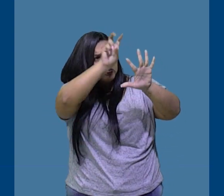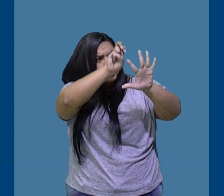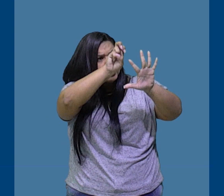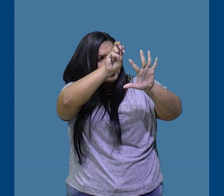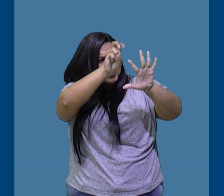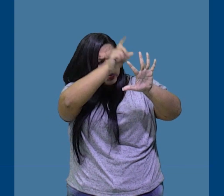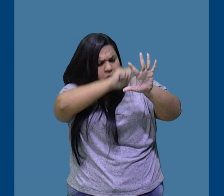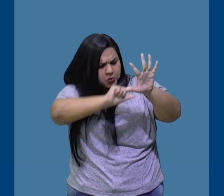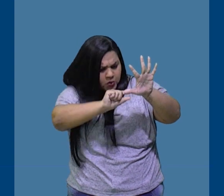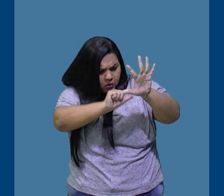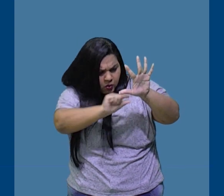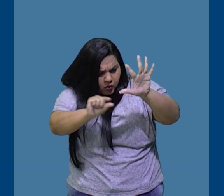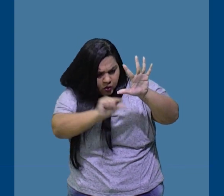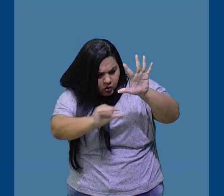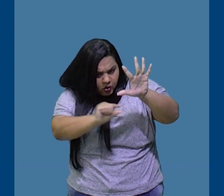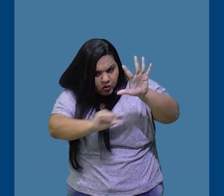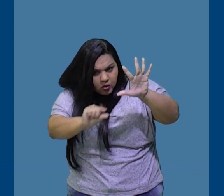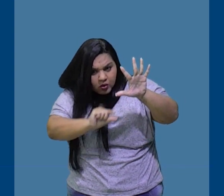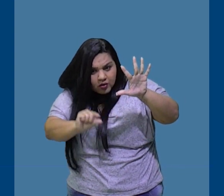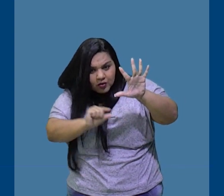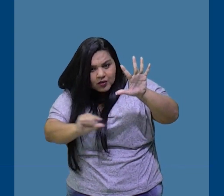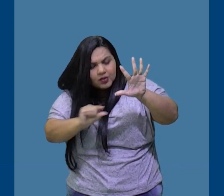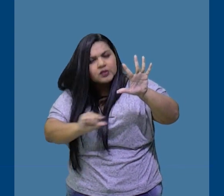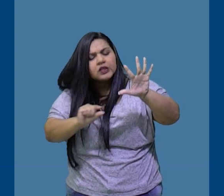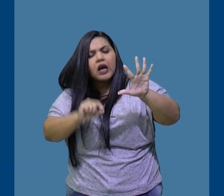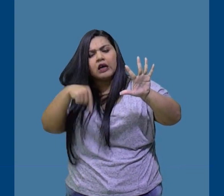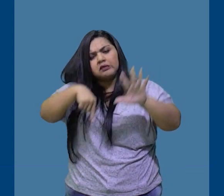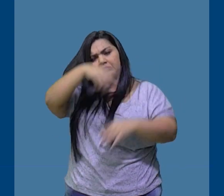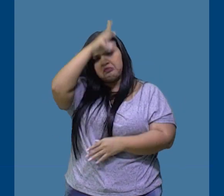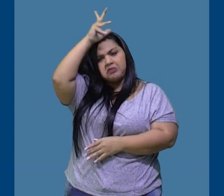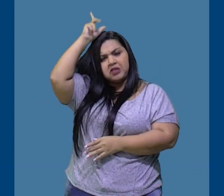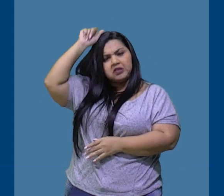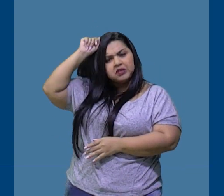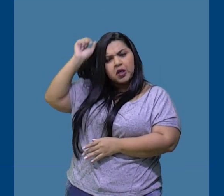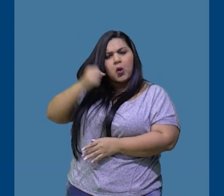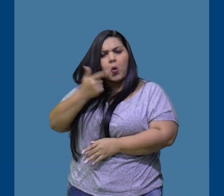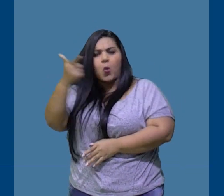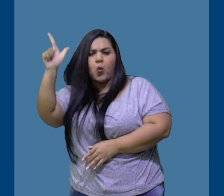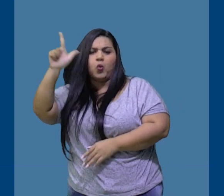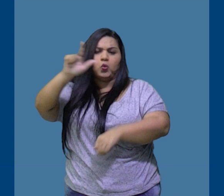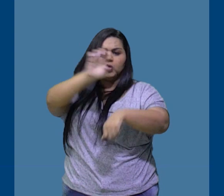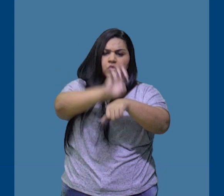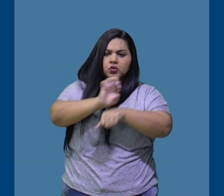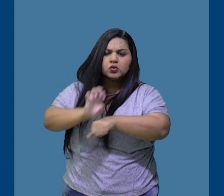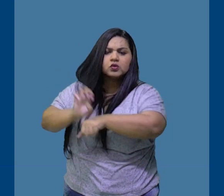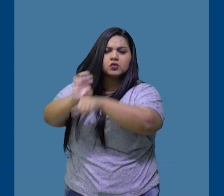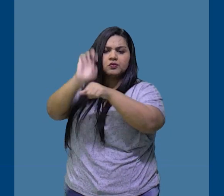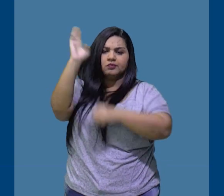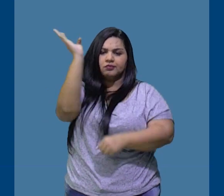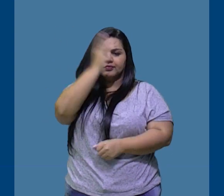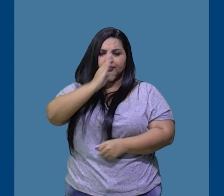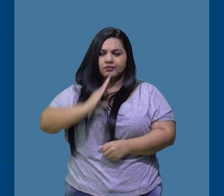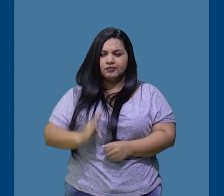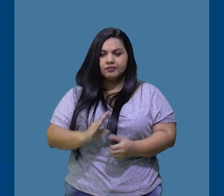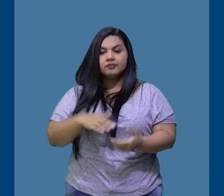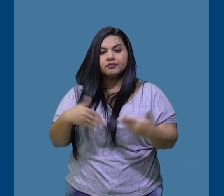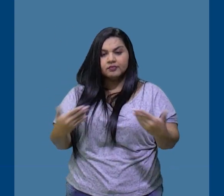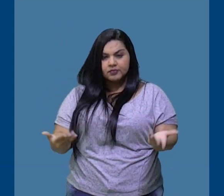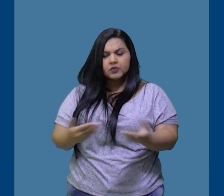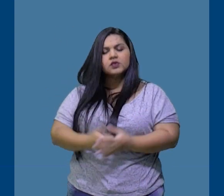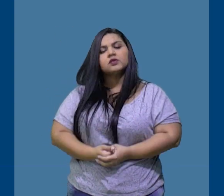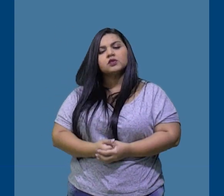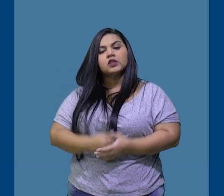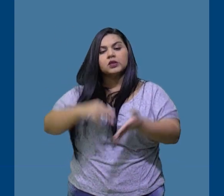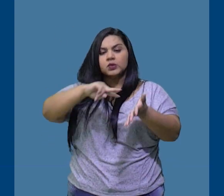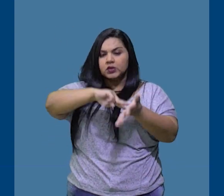exemplo, a taxa de mortalidade infantil aqui no Amazonas ou em outros estados do Brasil. Então, são os